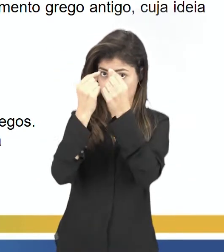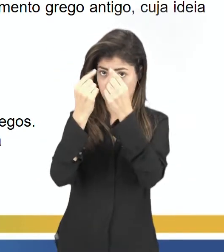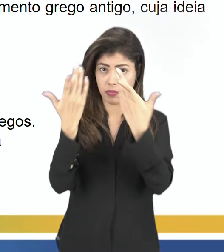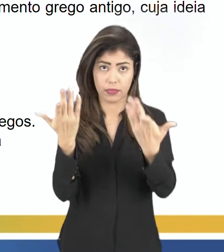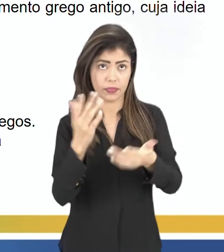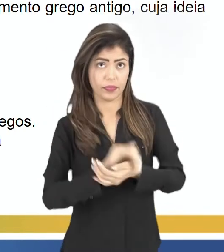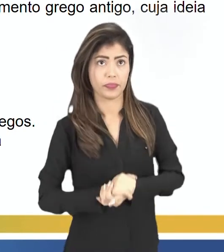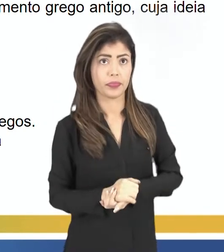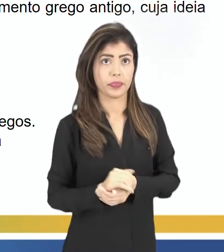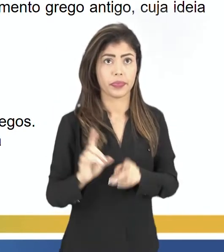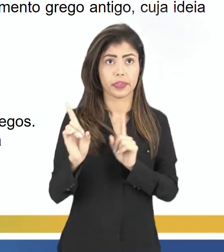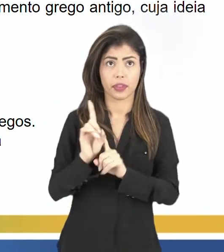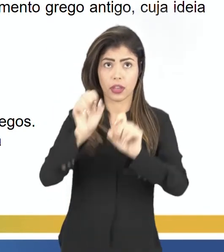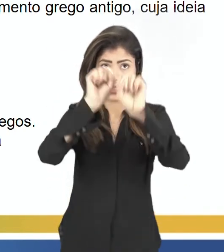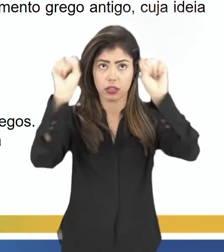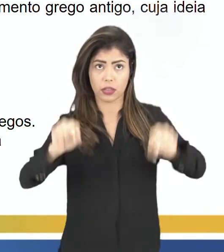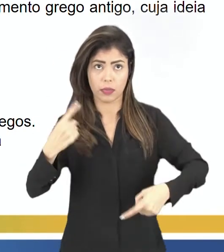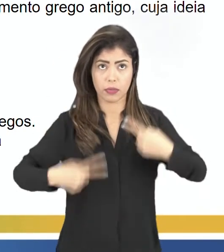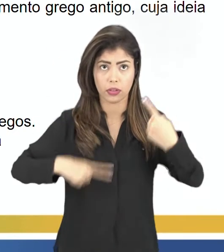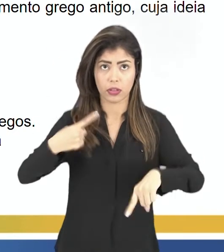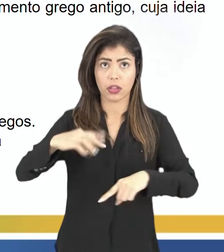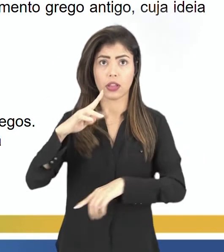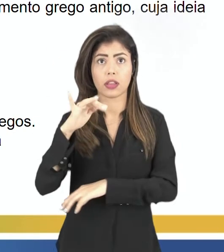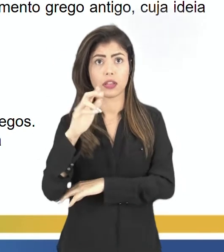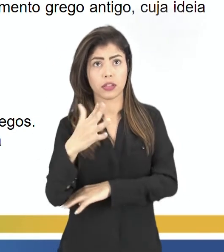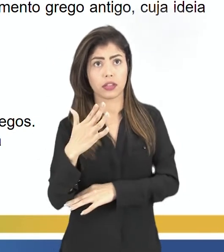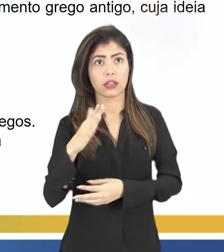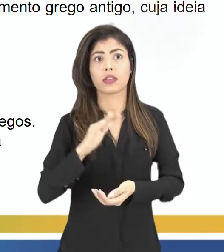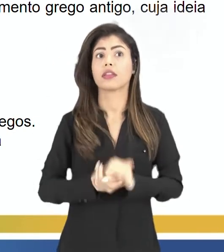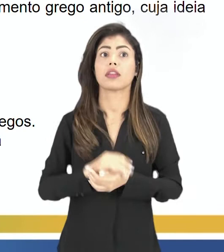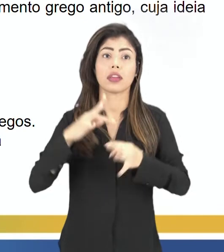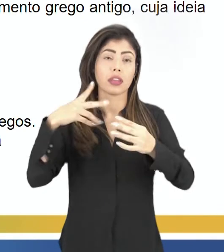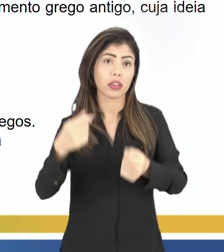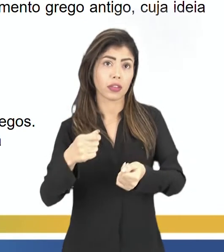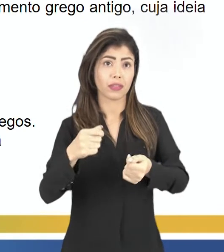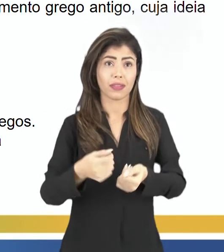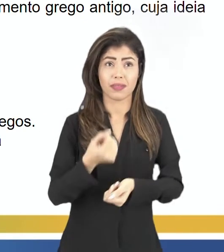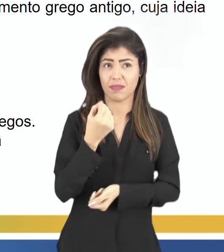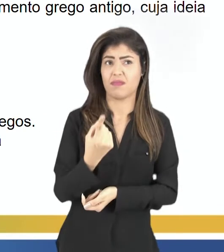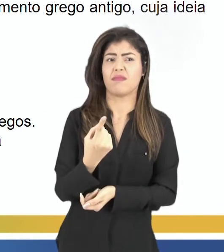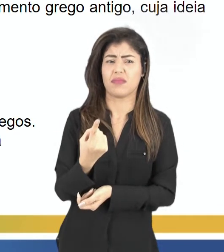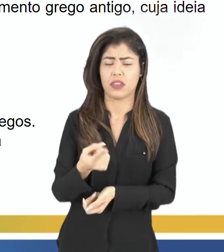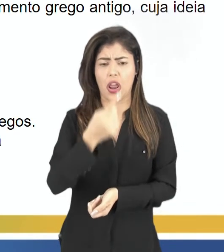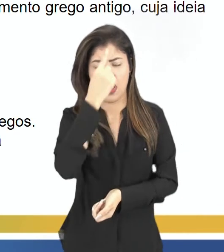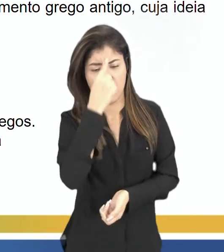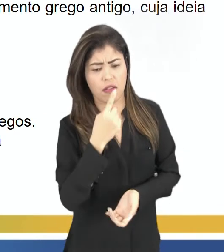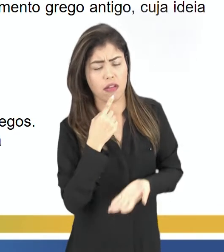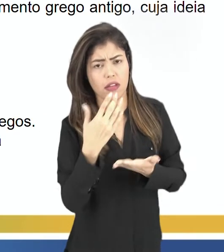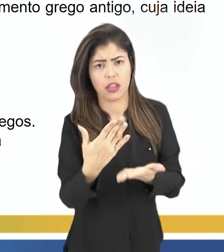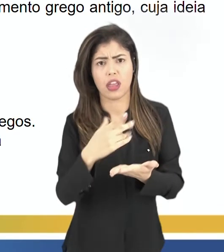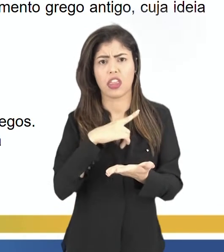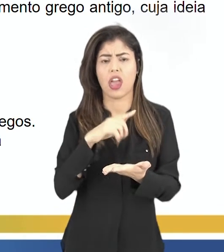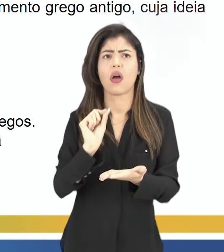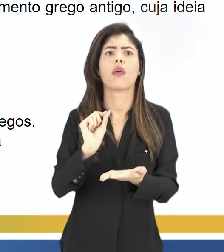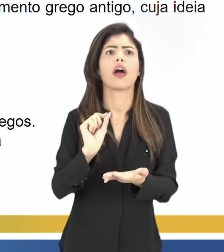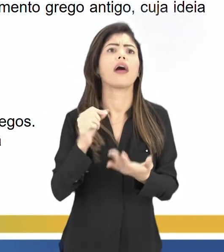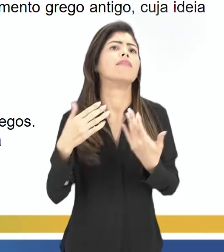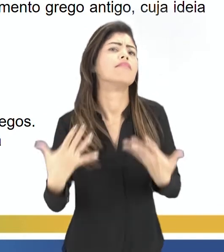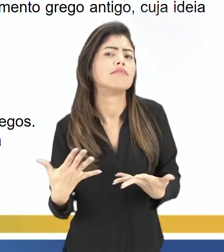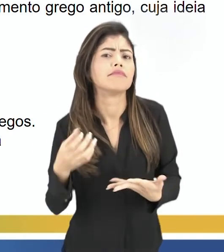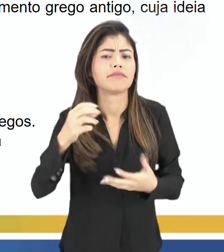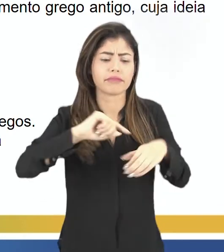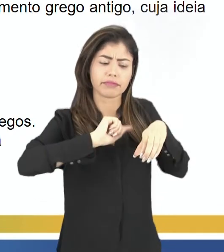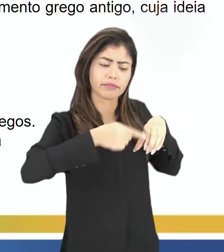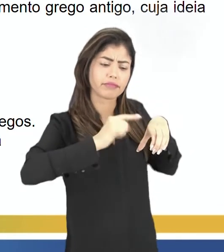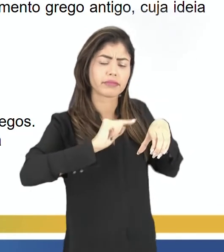gregos. A D, sistema político elitista. Acho que são todos absurdos. Aqui está na cara mesmo. O que é o mito da caverna de